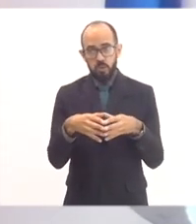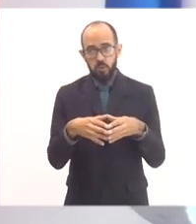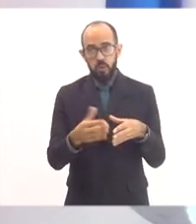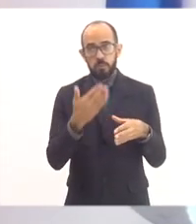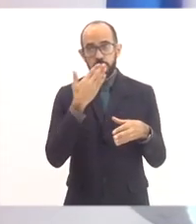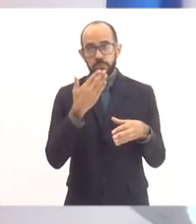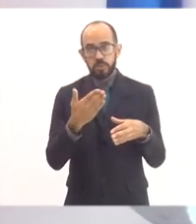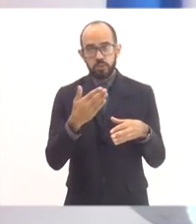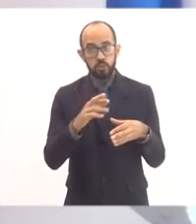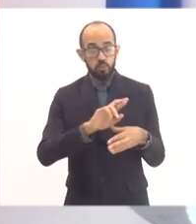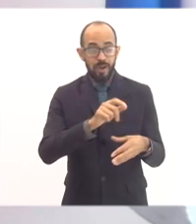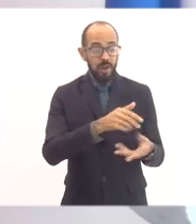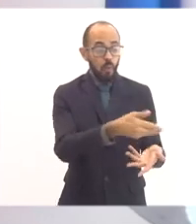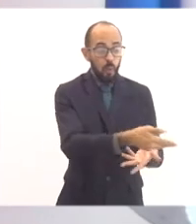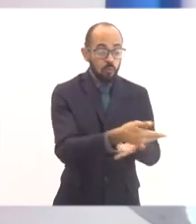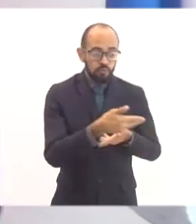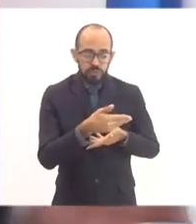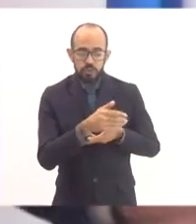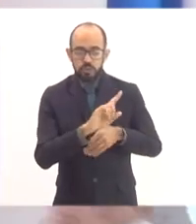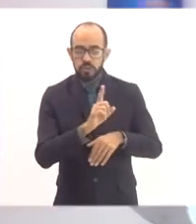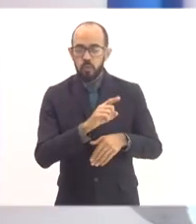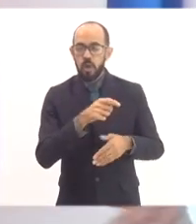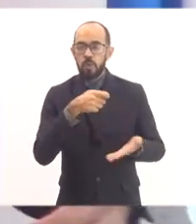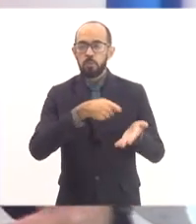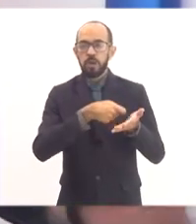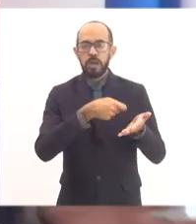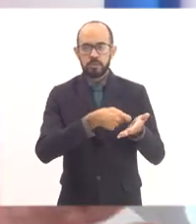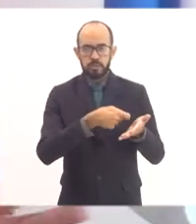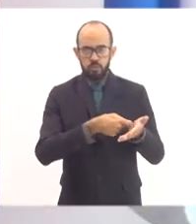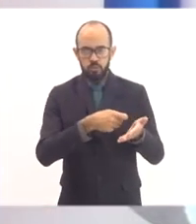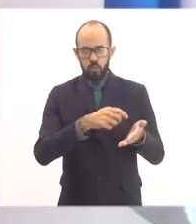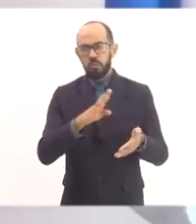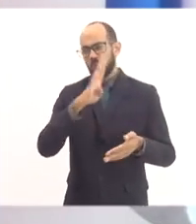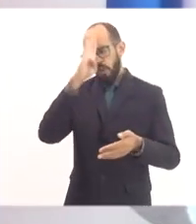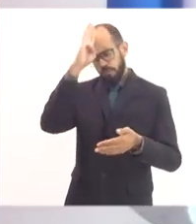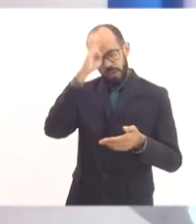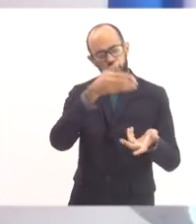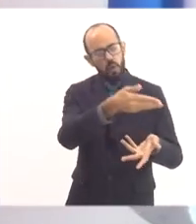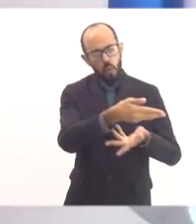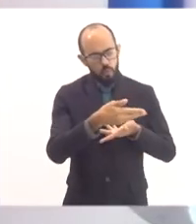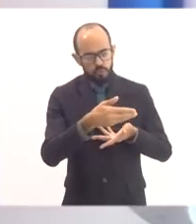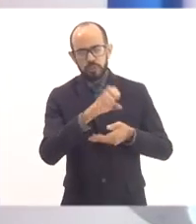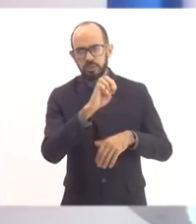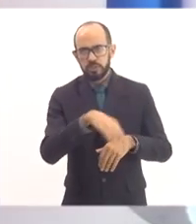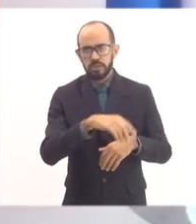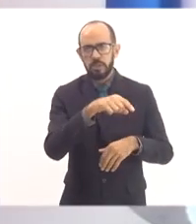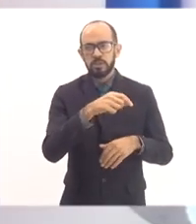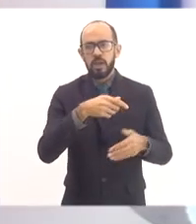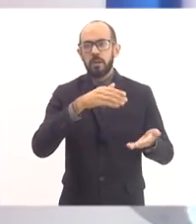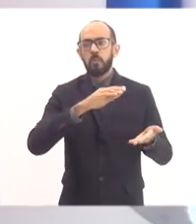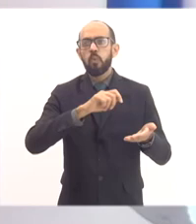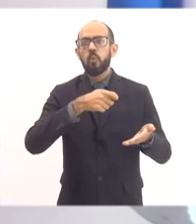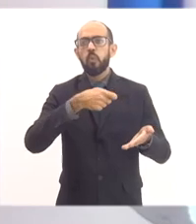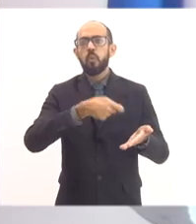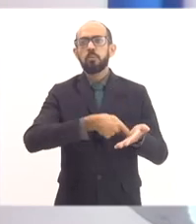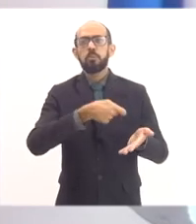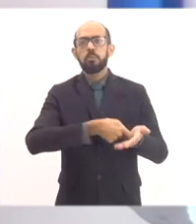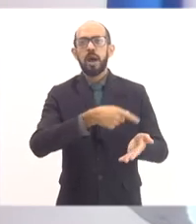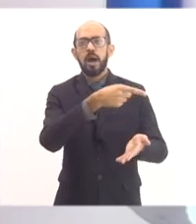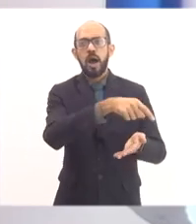convocação, não é convite. No caso do bombeiro, é convite, que ele é desejo do bombeiro, mas da PGE e da